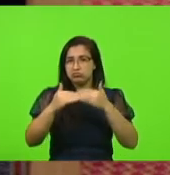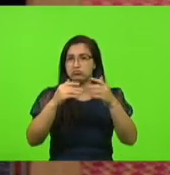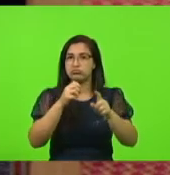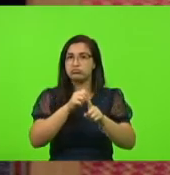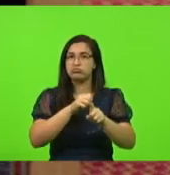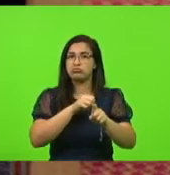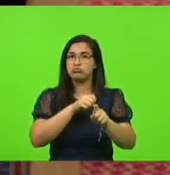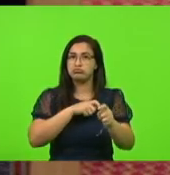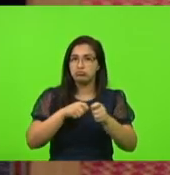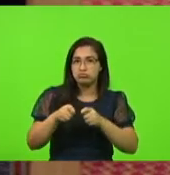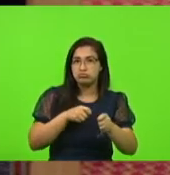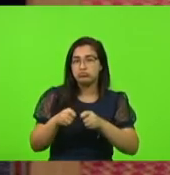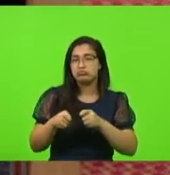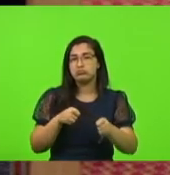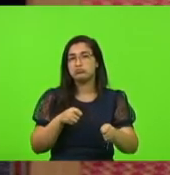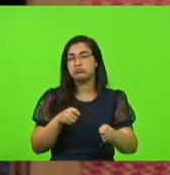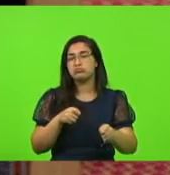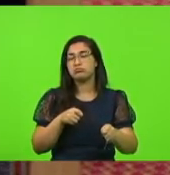Econômico e